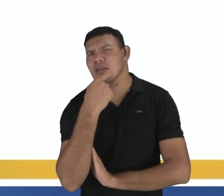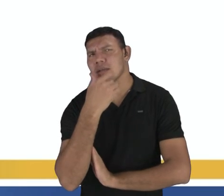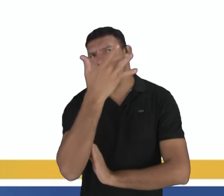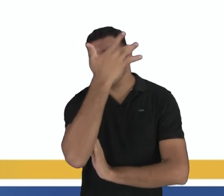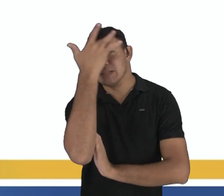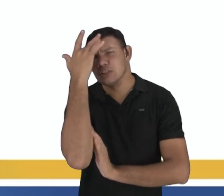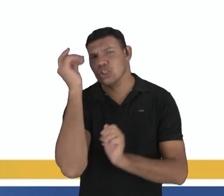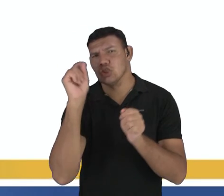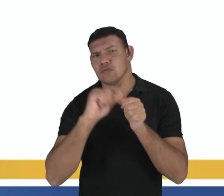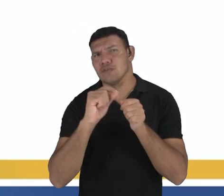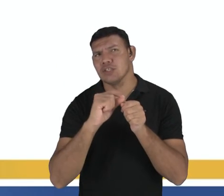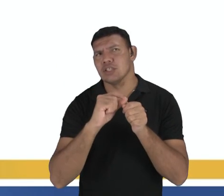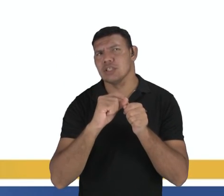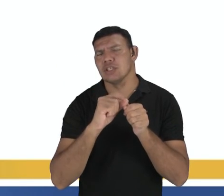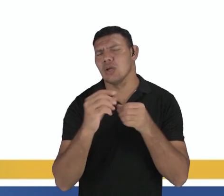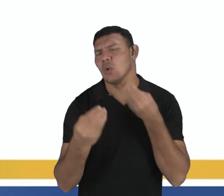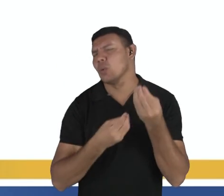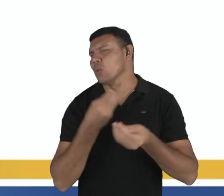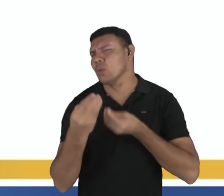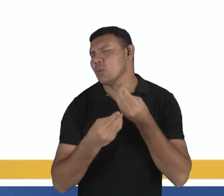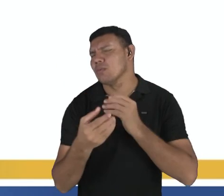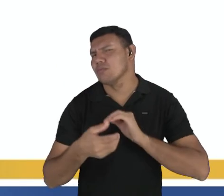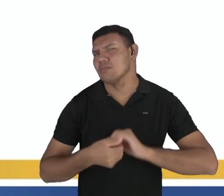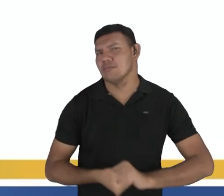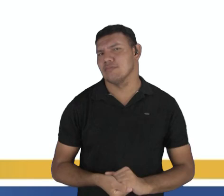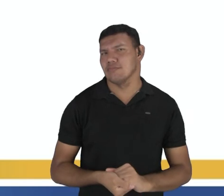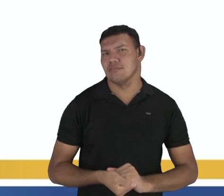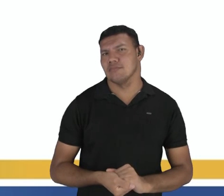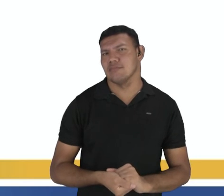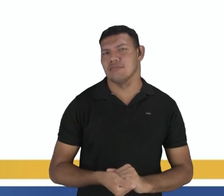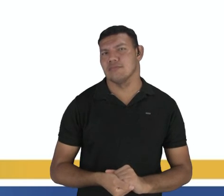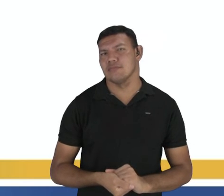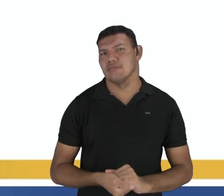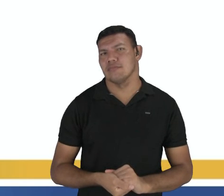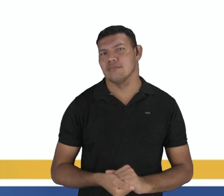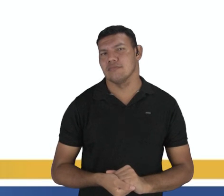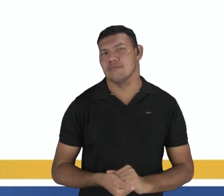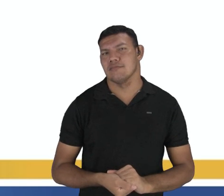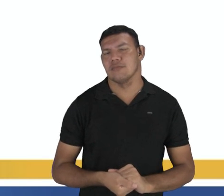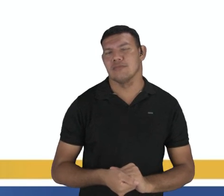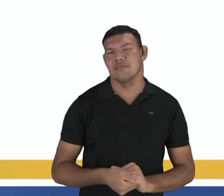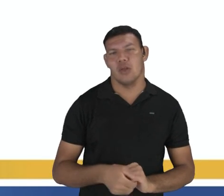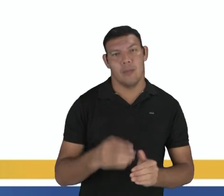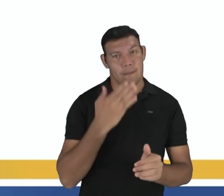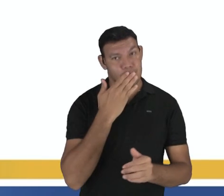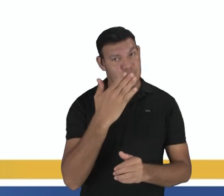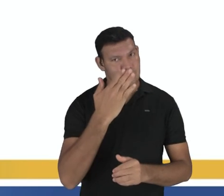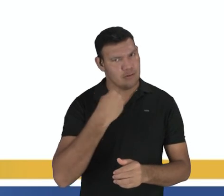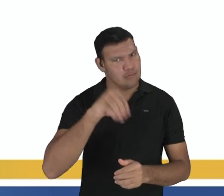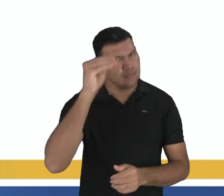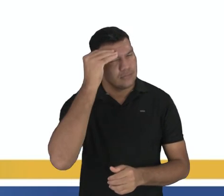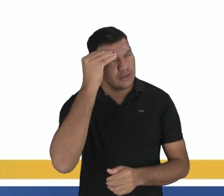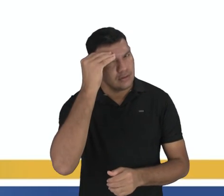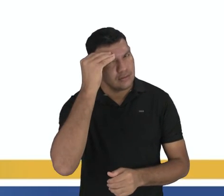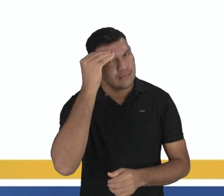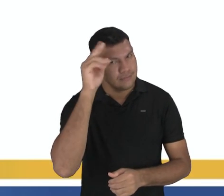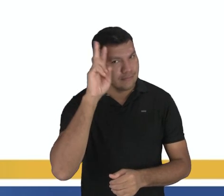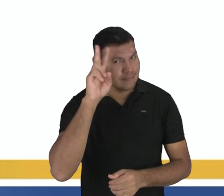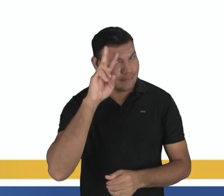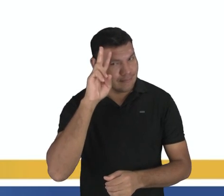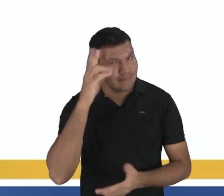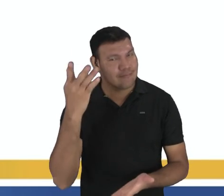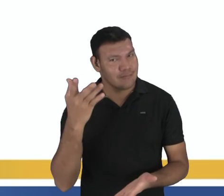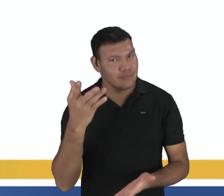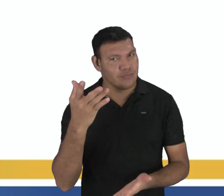se alguém já fez algo? E aí, como perguntamos? Eu pedi para vocês memorizarem, vocês lembram? Como perguntamos